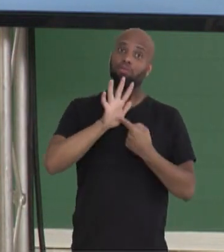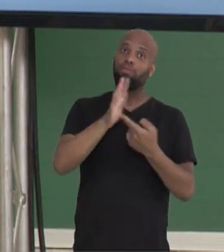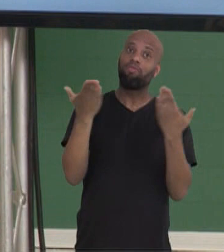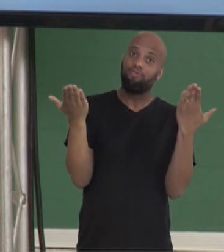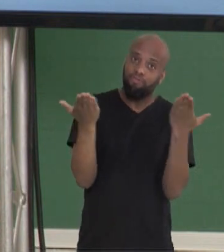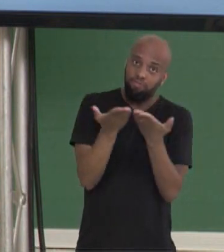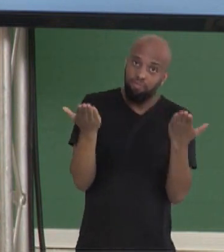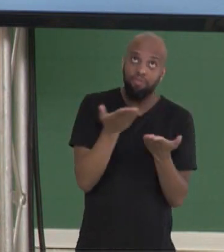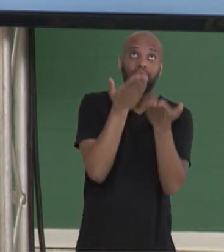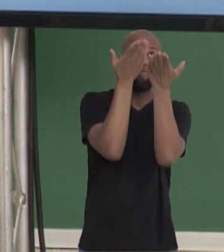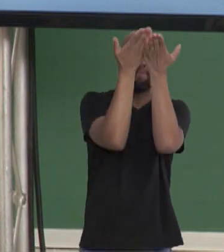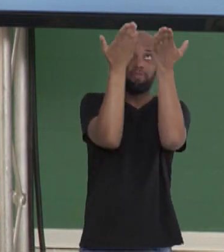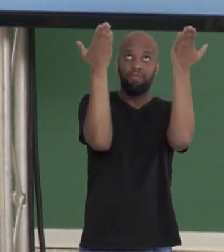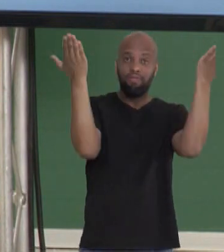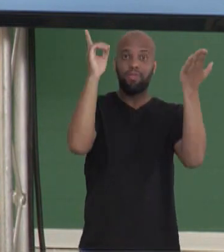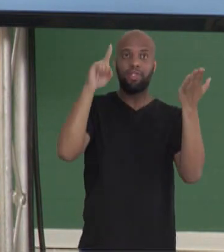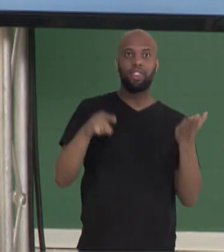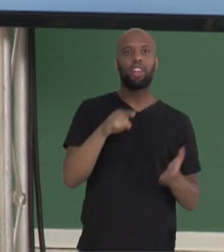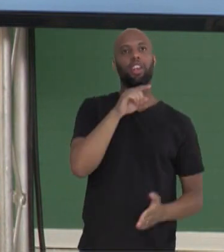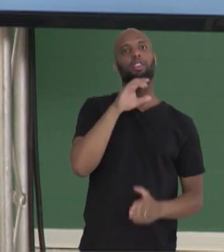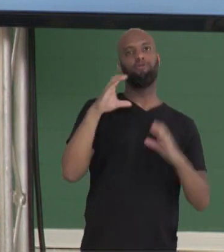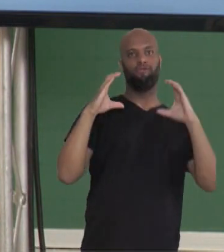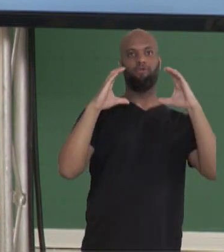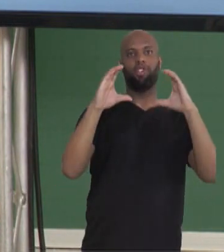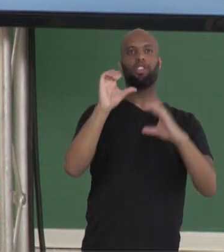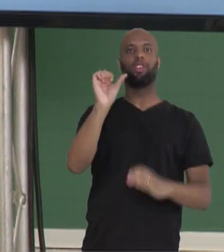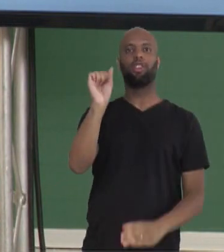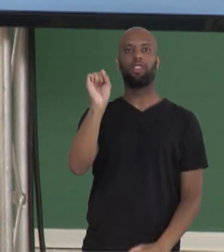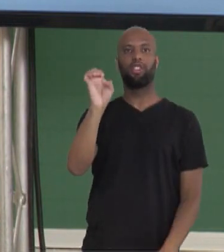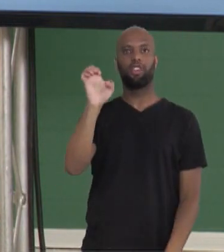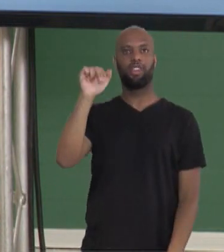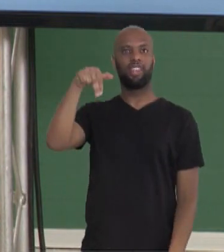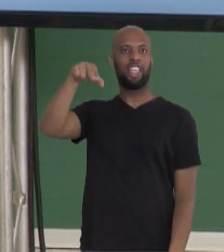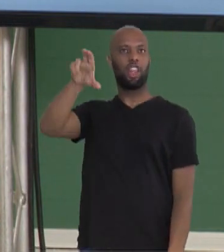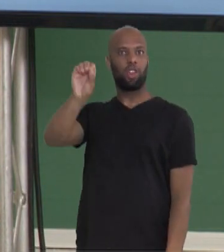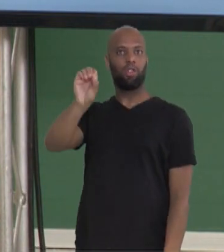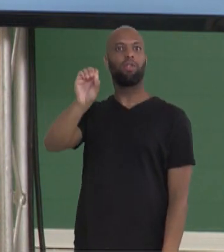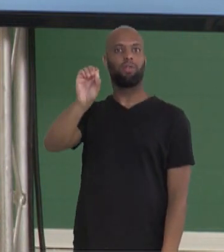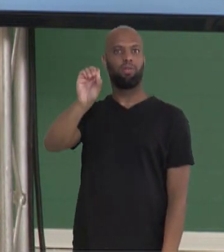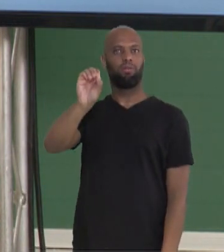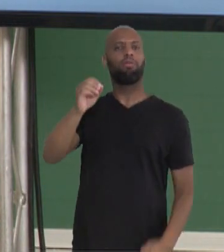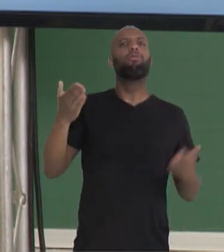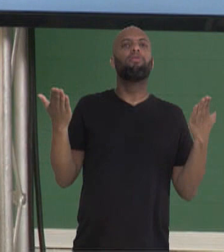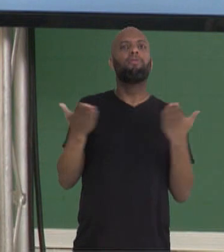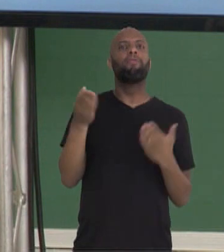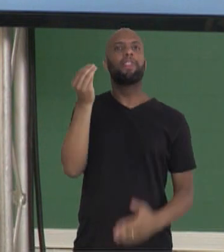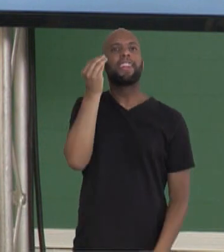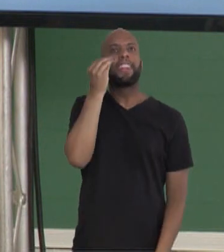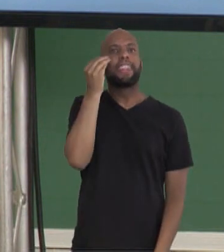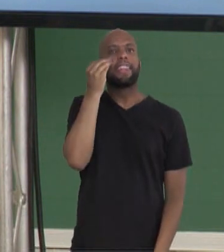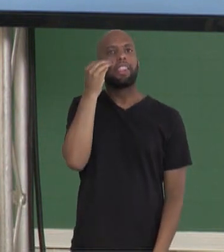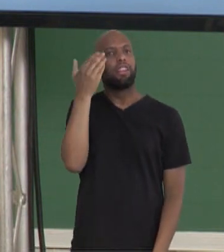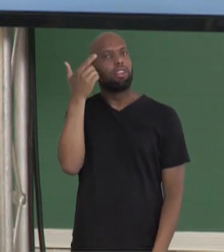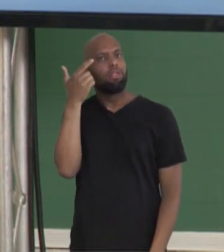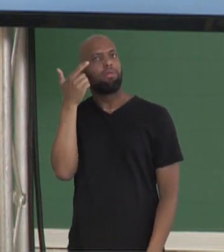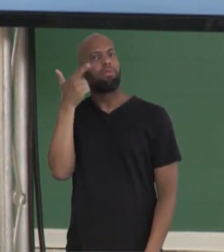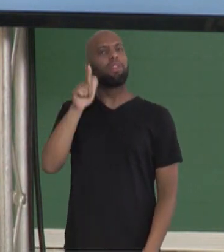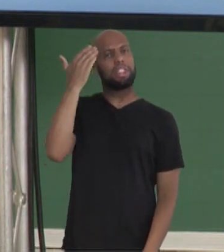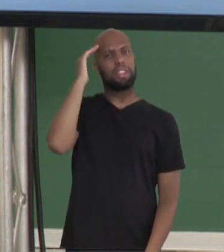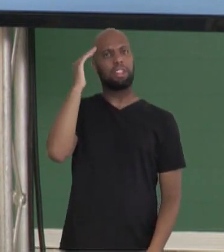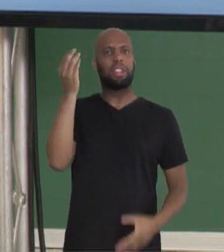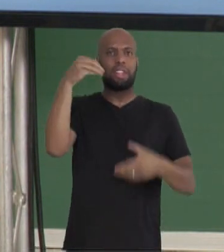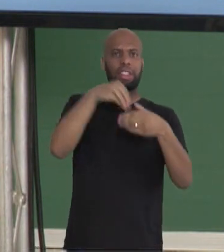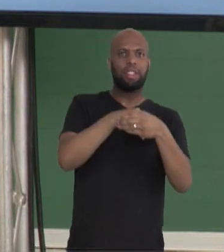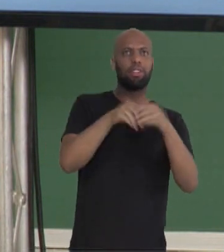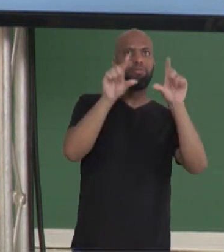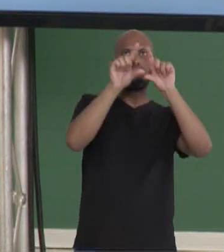agora, então, a função seno. E agora a gente vai tentar entender, dentro do estudo da função seno, quem é cada um